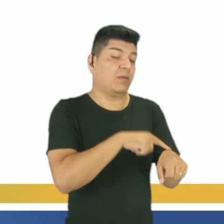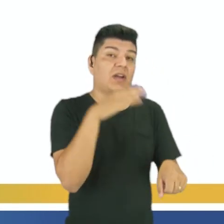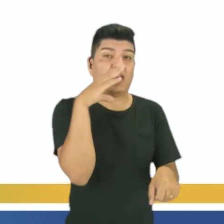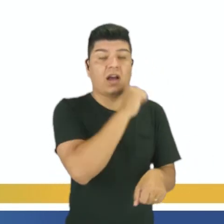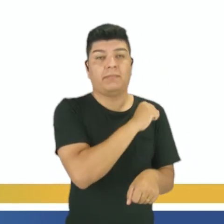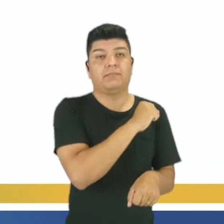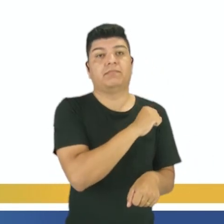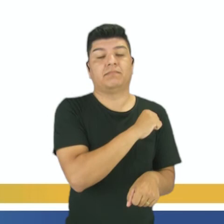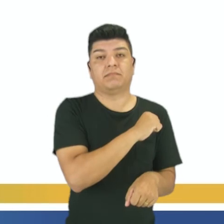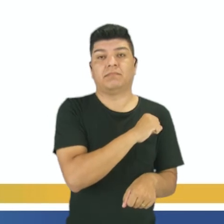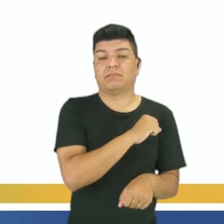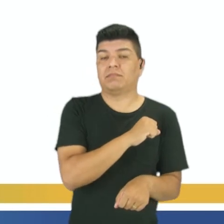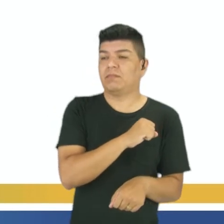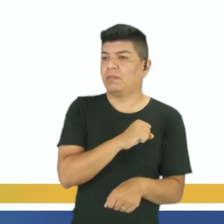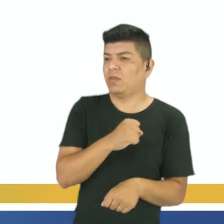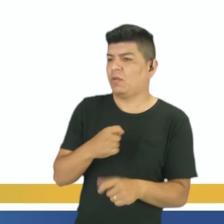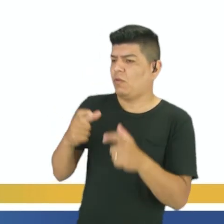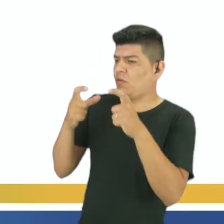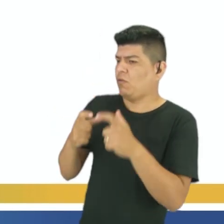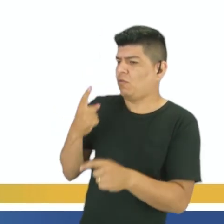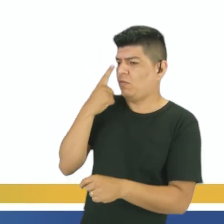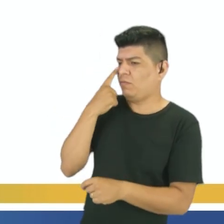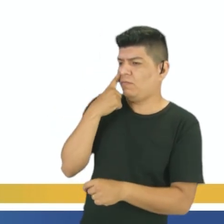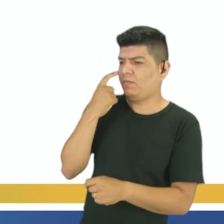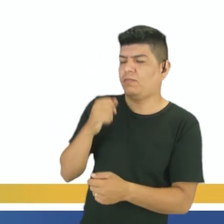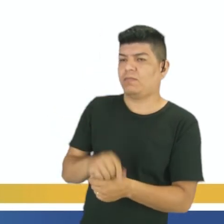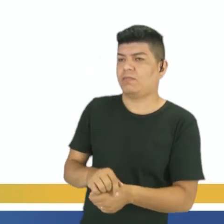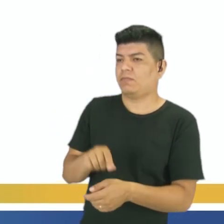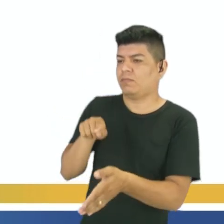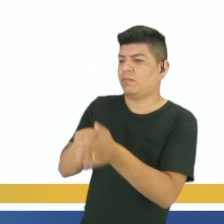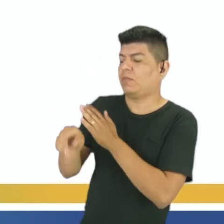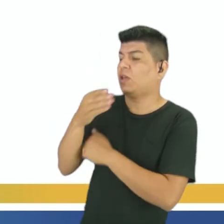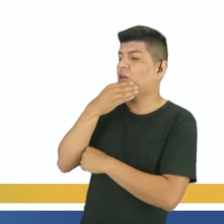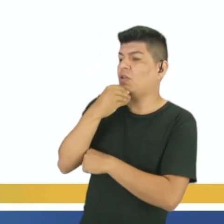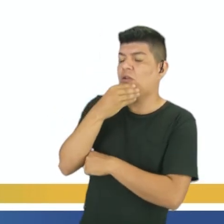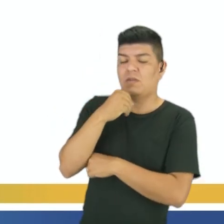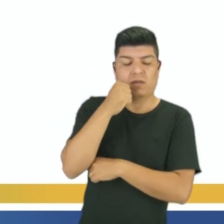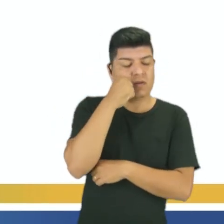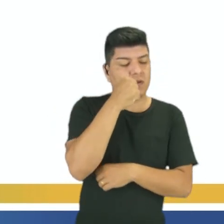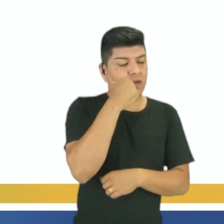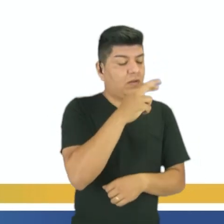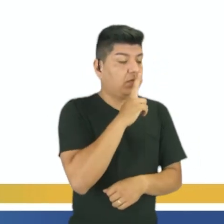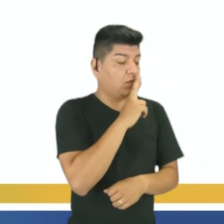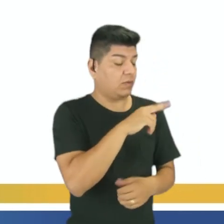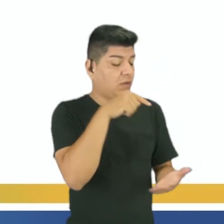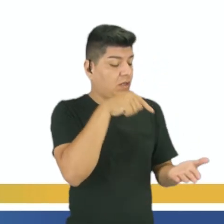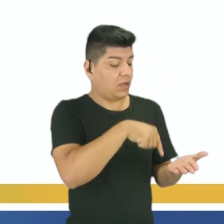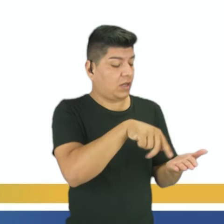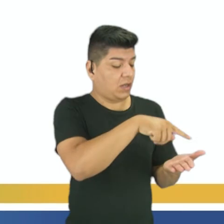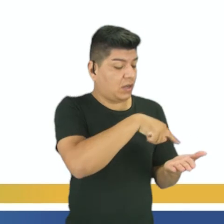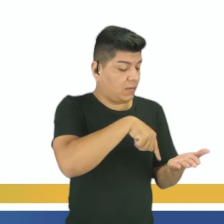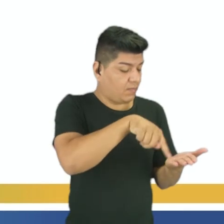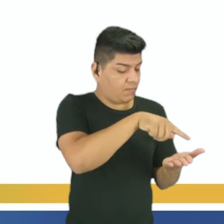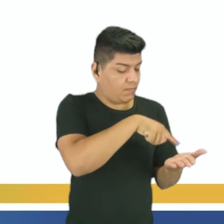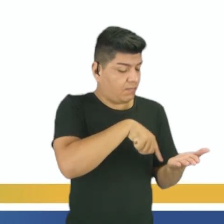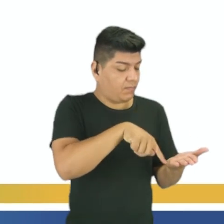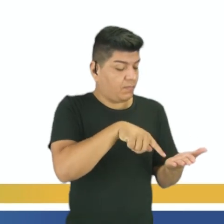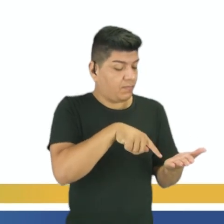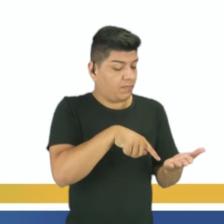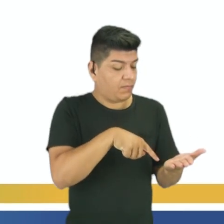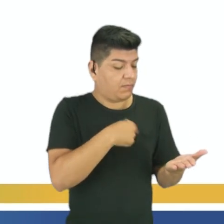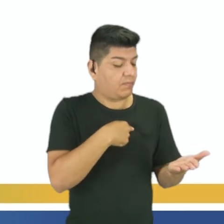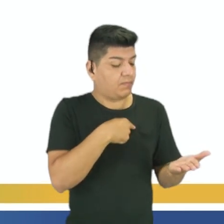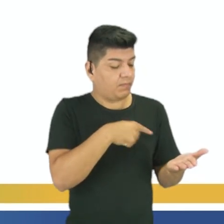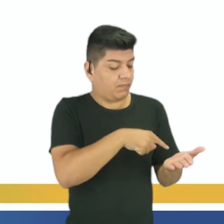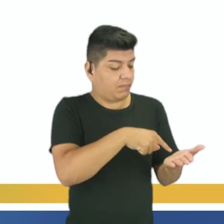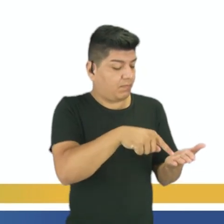minutos. Onde você viu isso? Perguntou o homem. Aqui, disse a cartomante, cruzando a